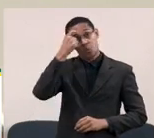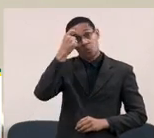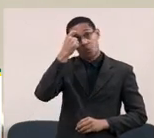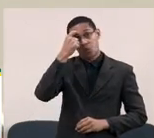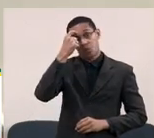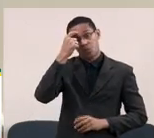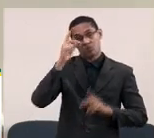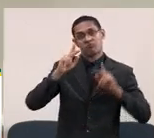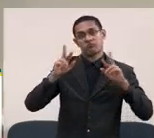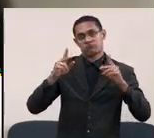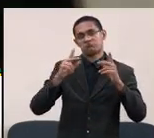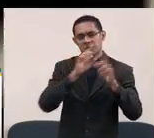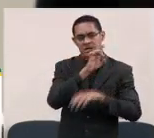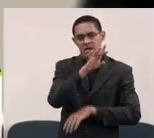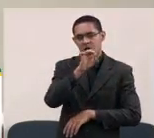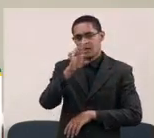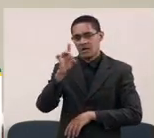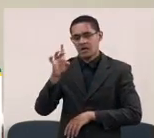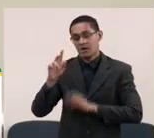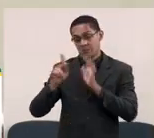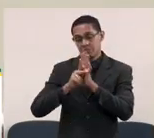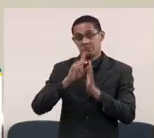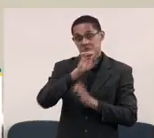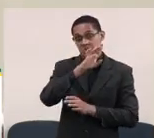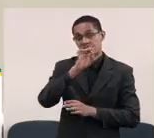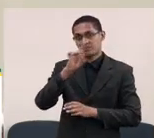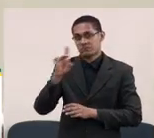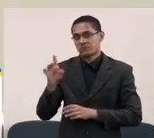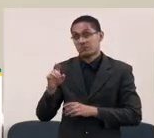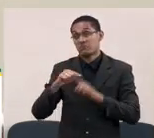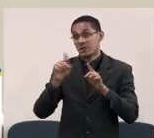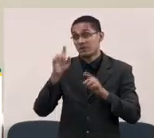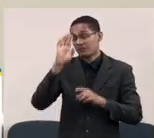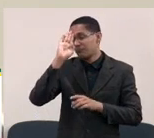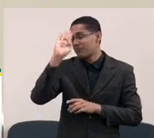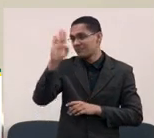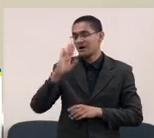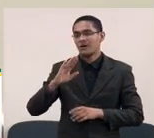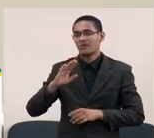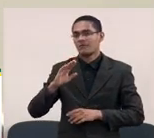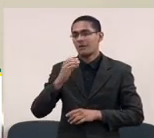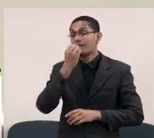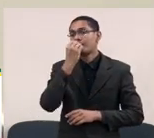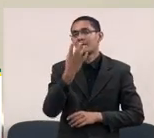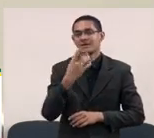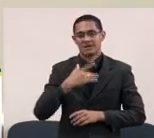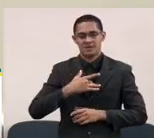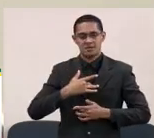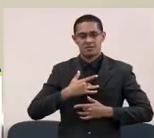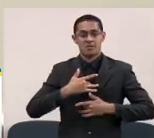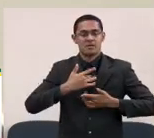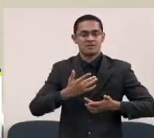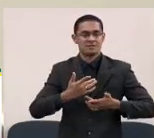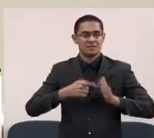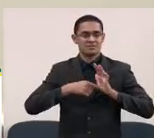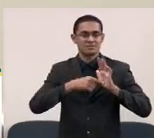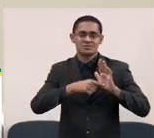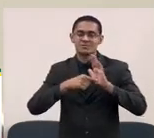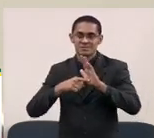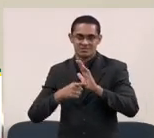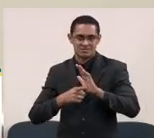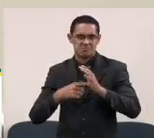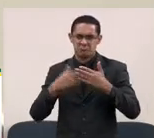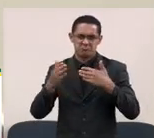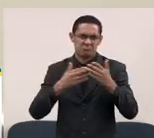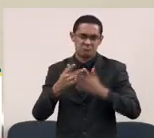relação à religião, acho que o importante é fazer o bem. Não interessa a religião que tem, importante fazer o bem.